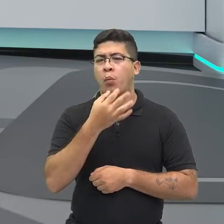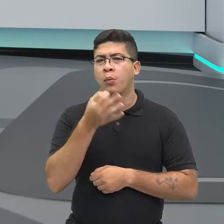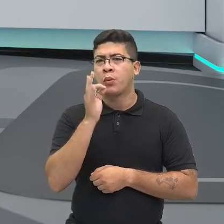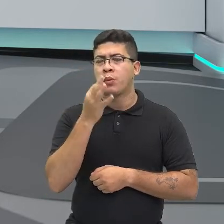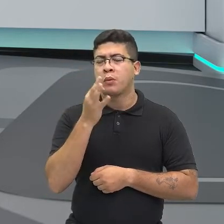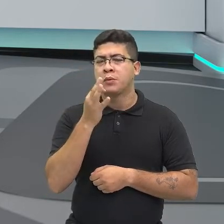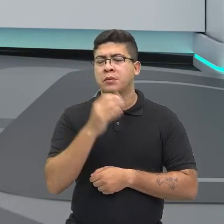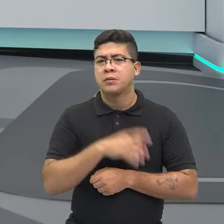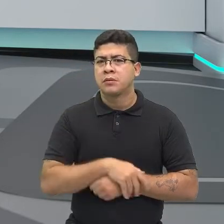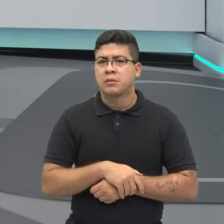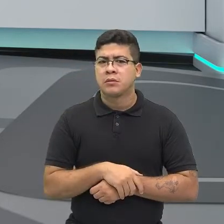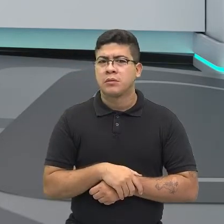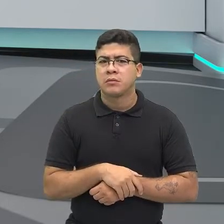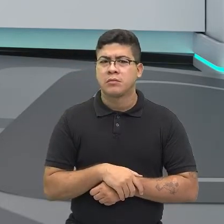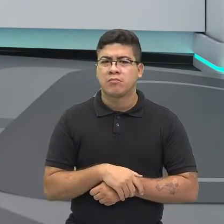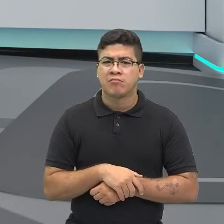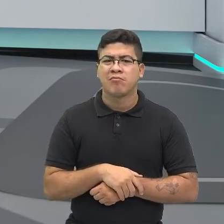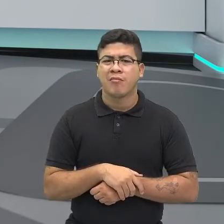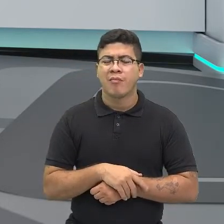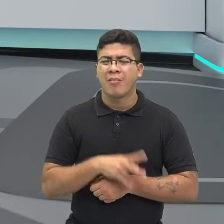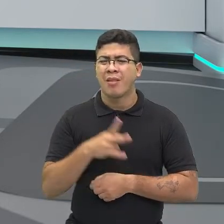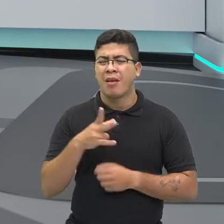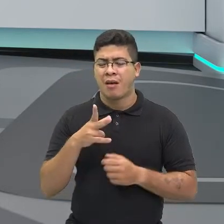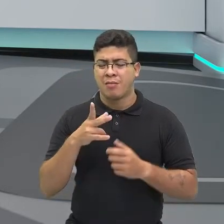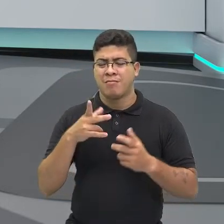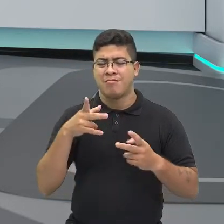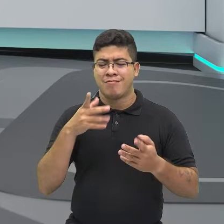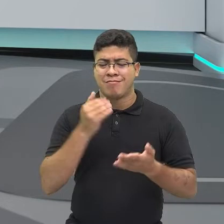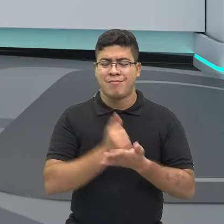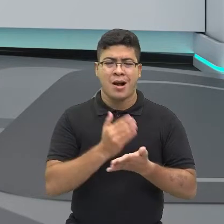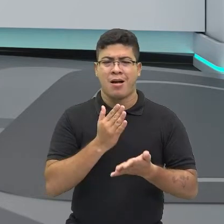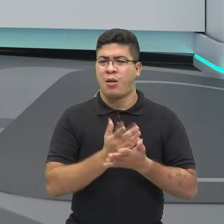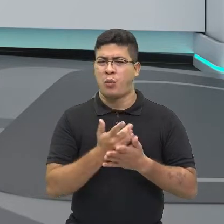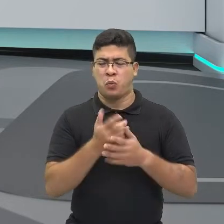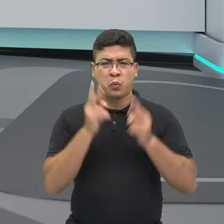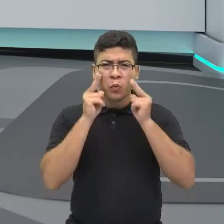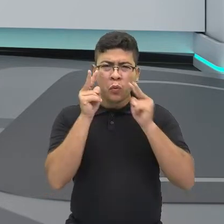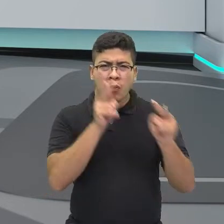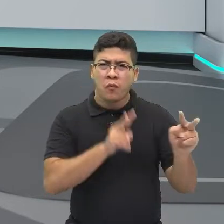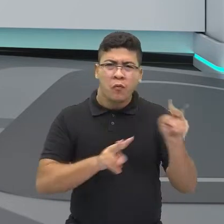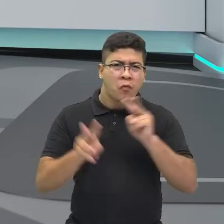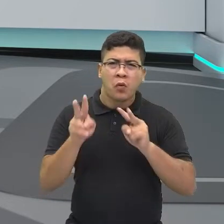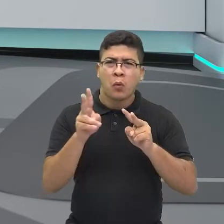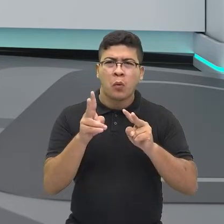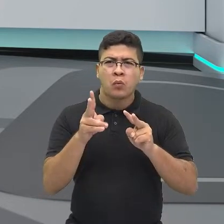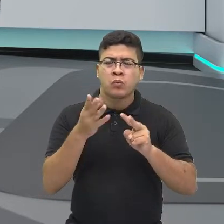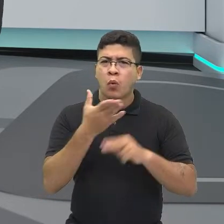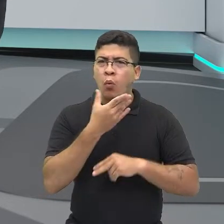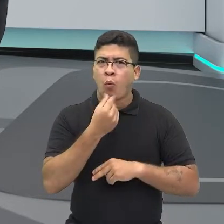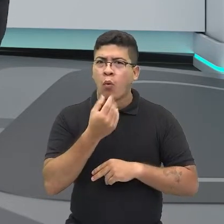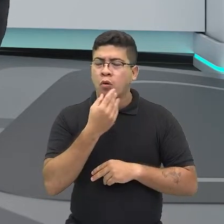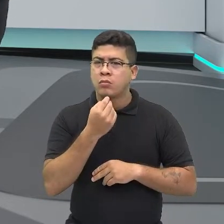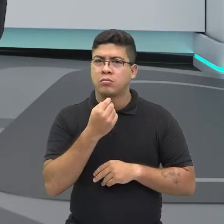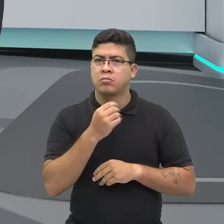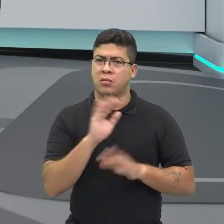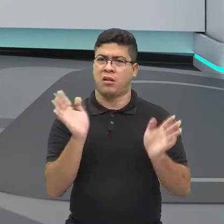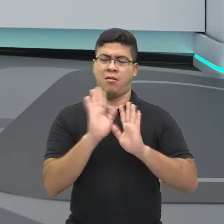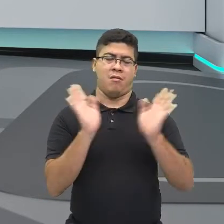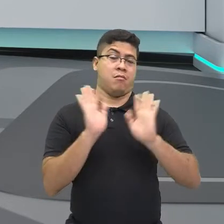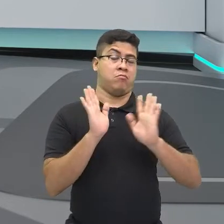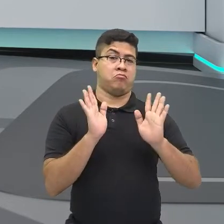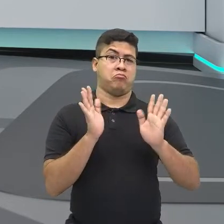o que é isso? Tá fragmentado, mas eu não tô vendo o homem aí, o Homem no Café. Mas não interessa o Homem no